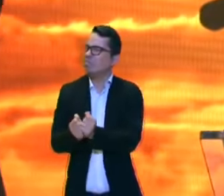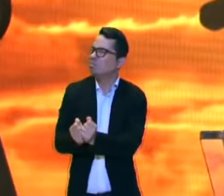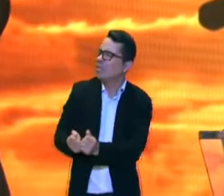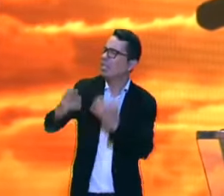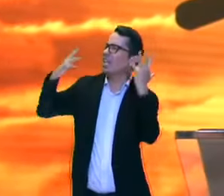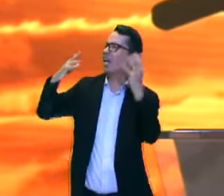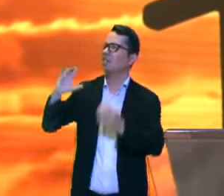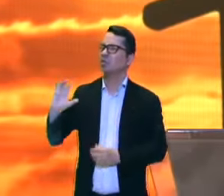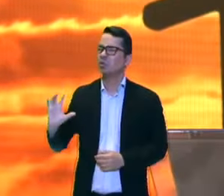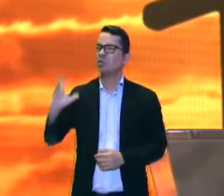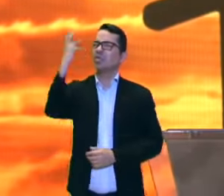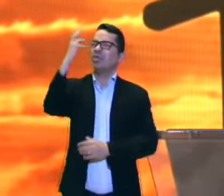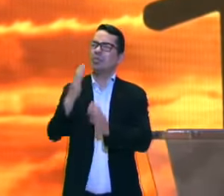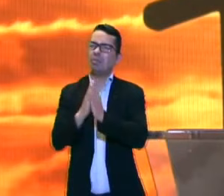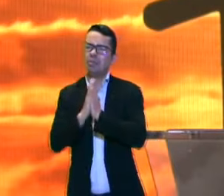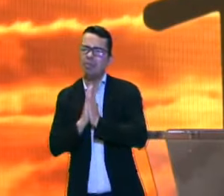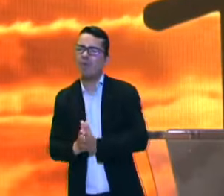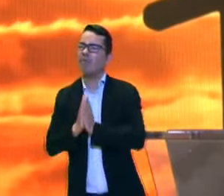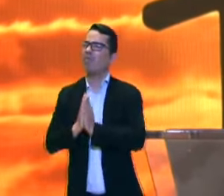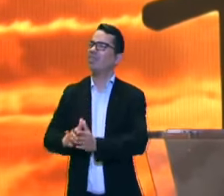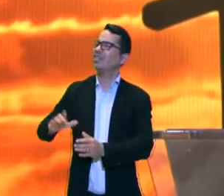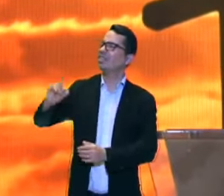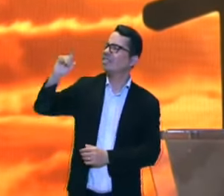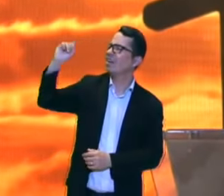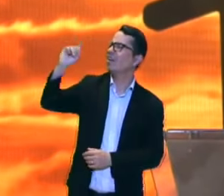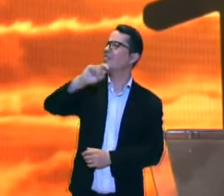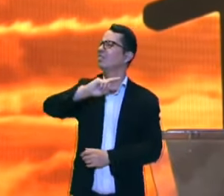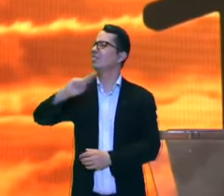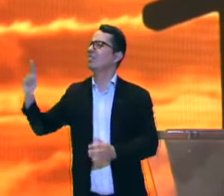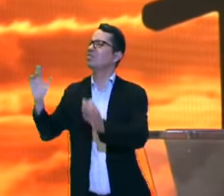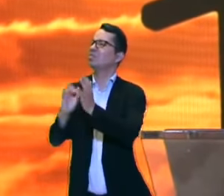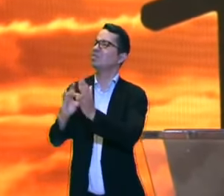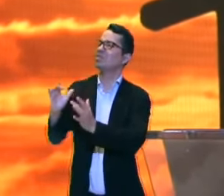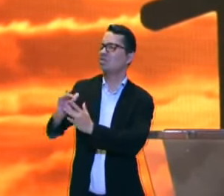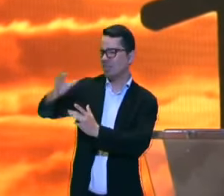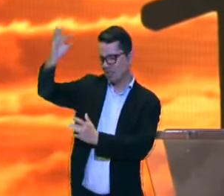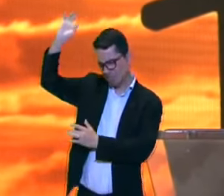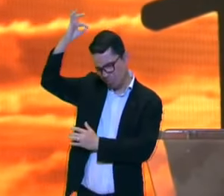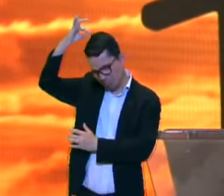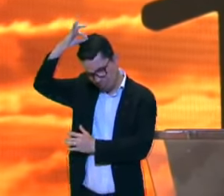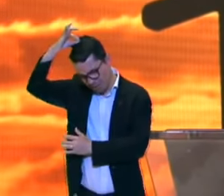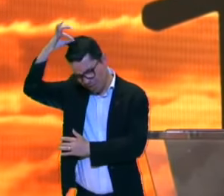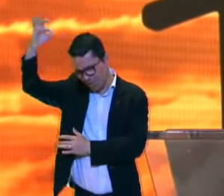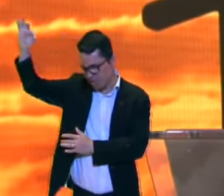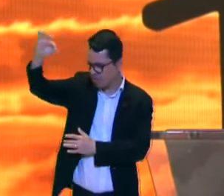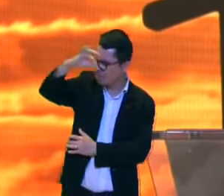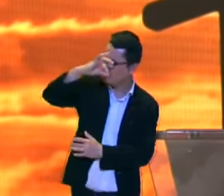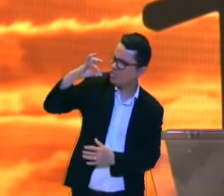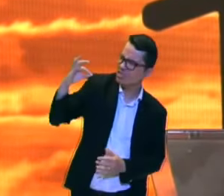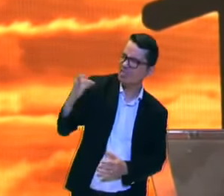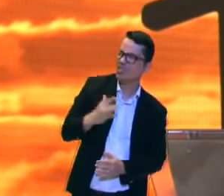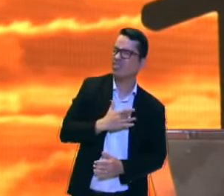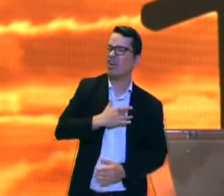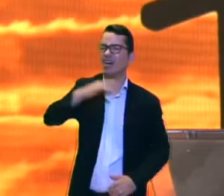que a restauração tome forma. Vem, Espírito de Deus, se move entre nós.